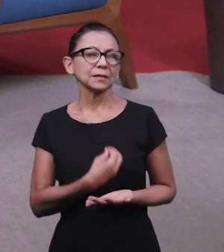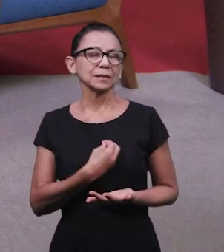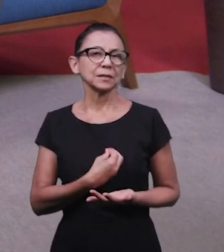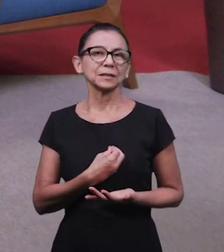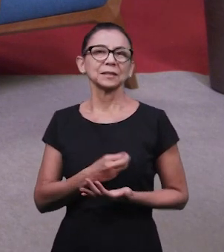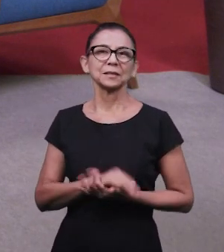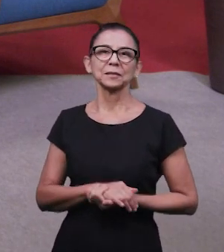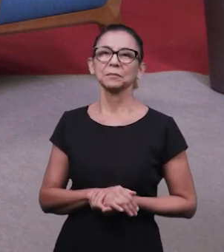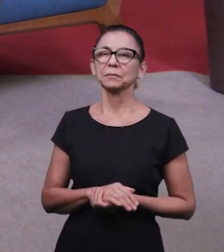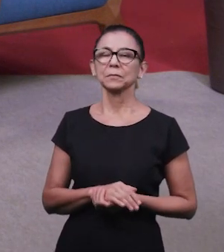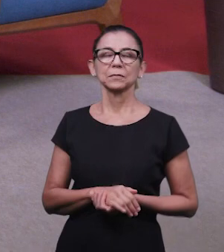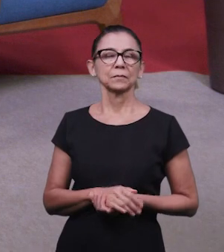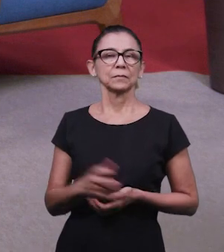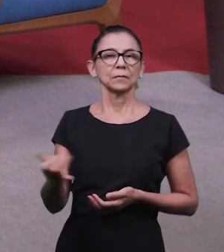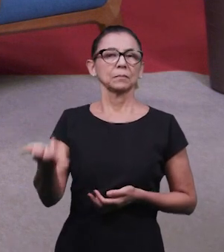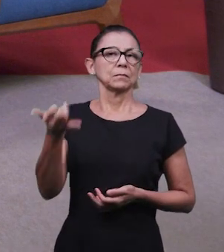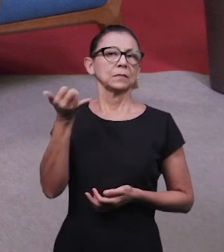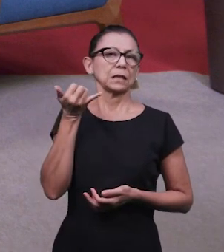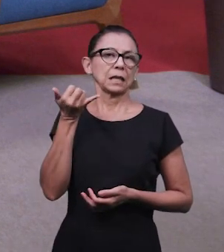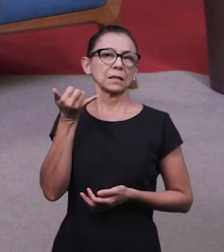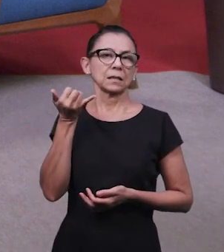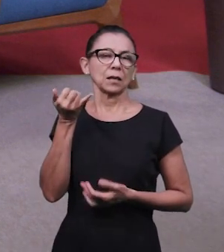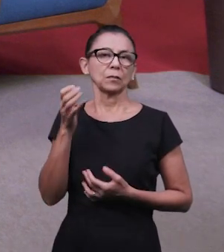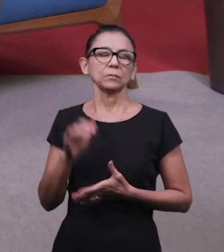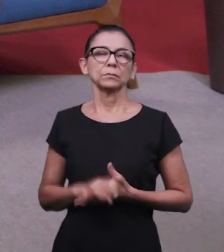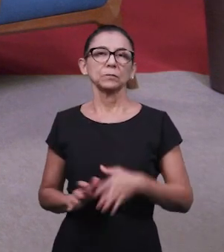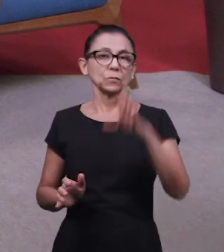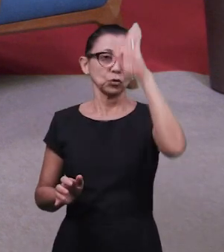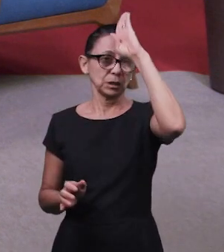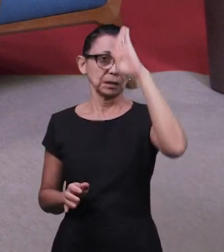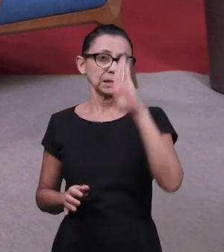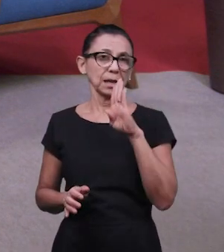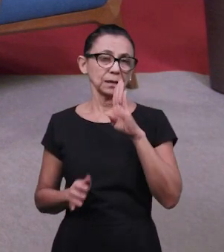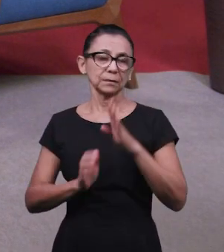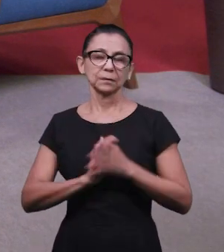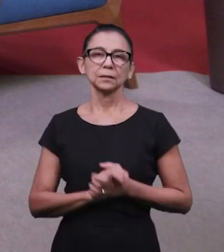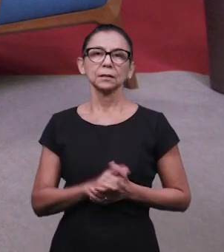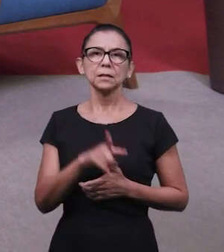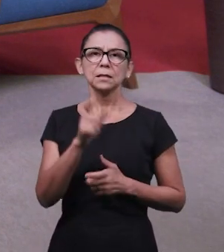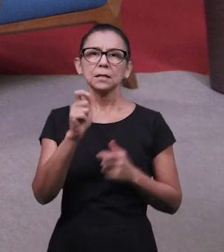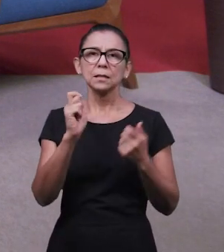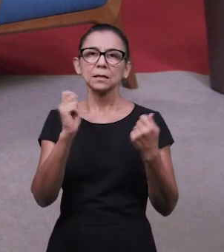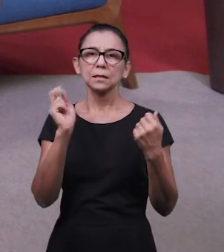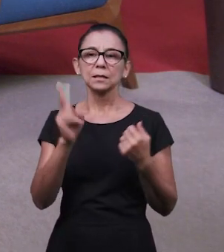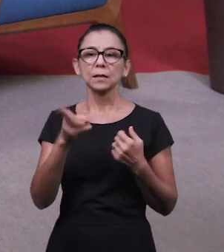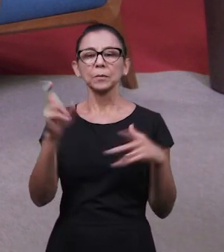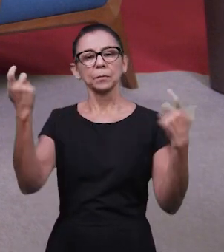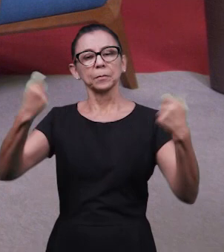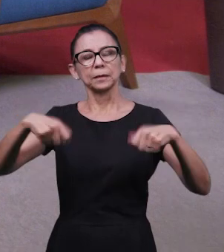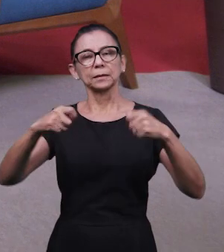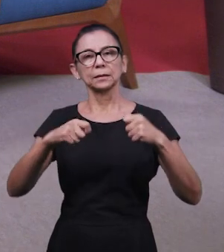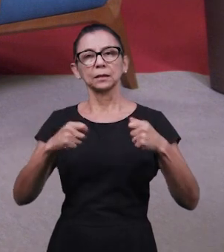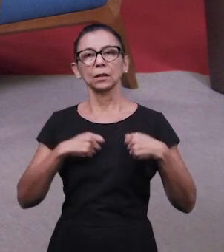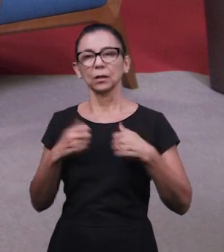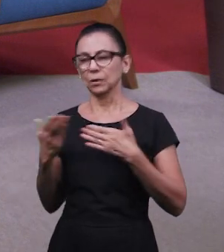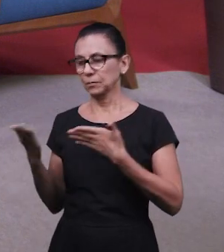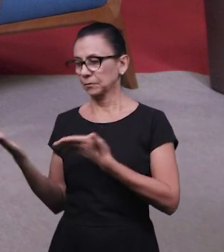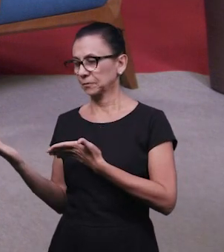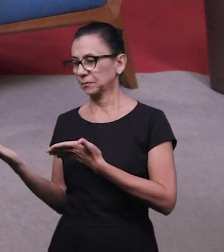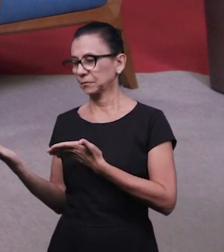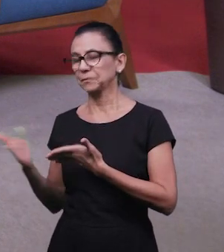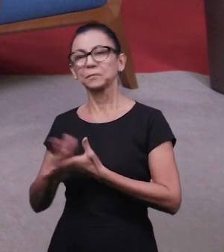Cristã Maranata que é maravilhoso e você também pode se beneficiar desse projeto. É o projeto de assistência espiritual da Igreja